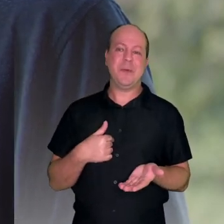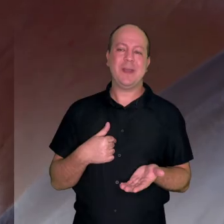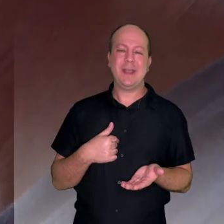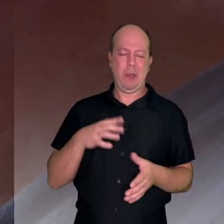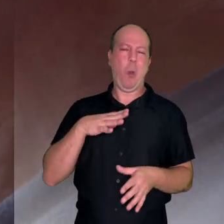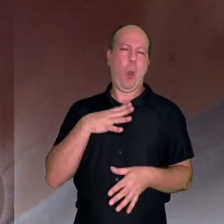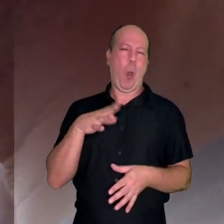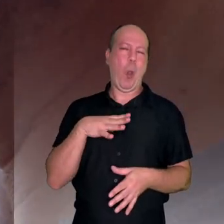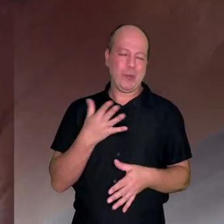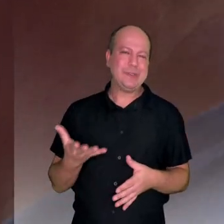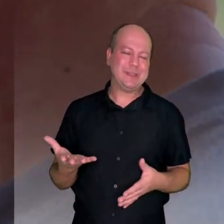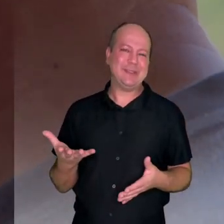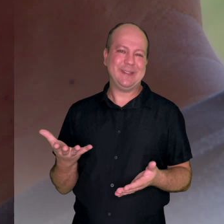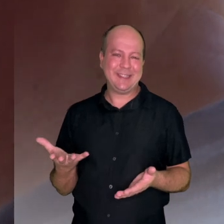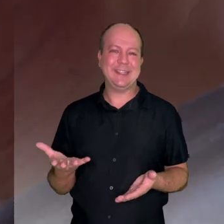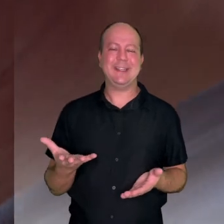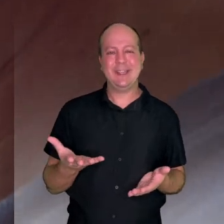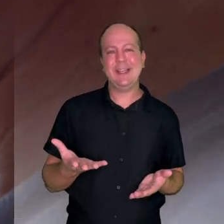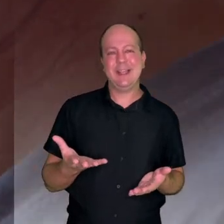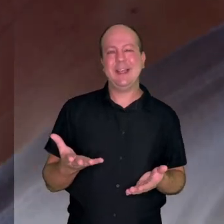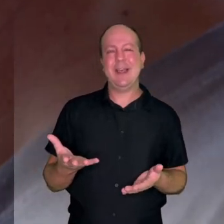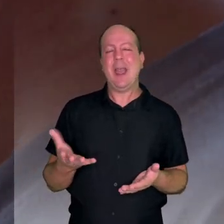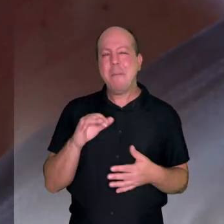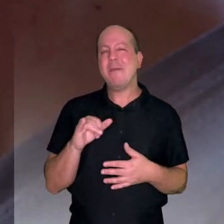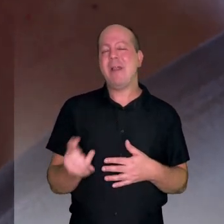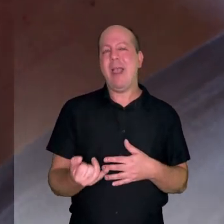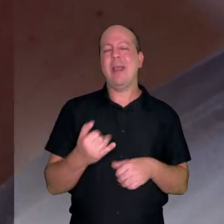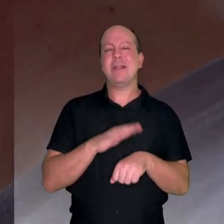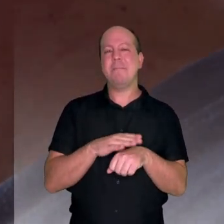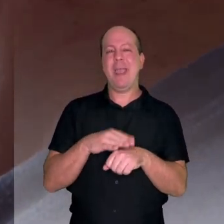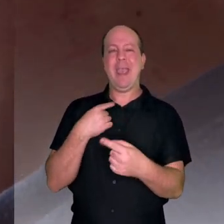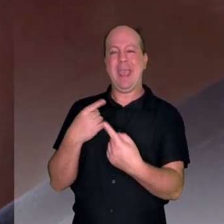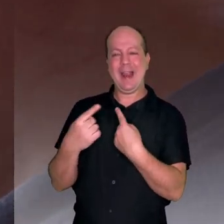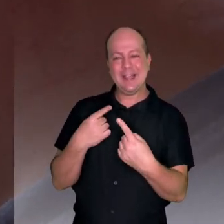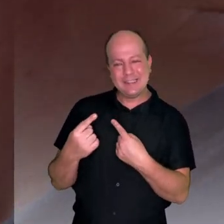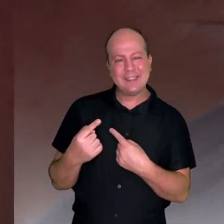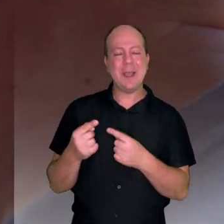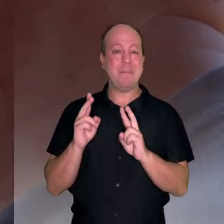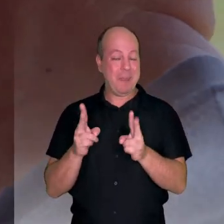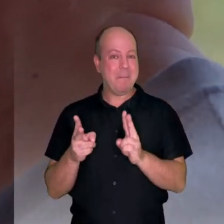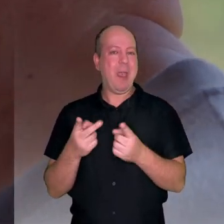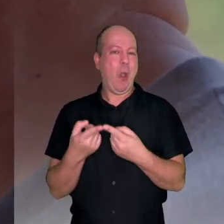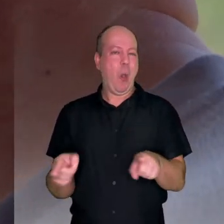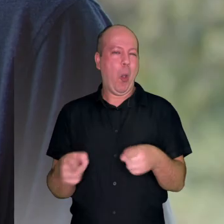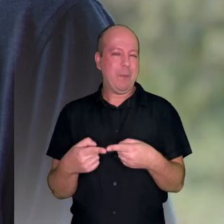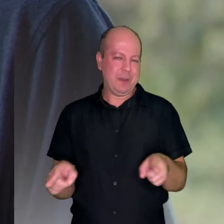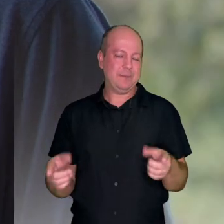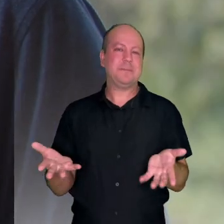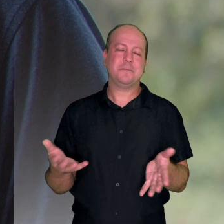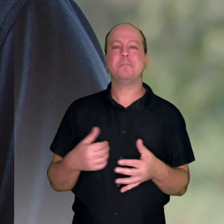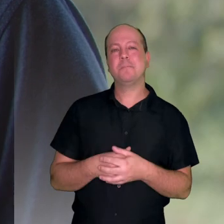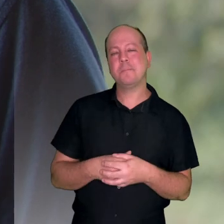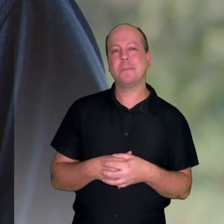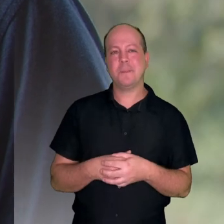eu ouso e me dou esse privilégio. Eu também tenho uma relação com essa obra. E eu acho que